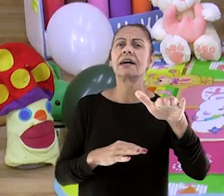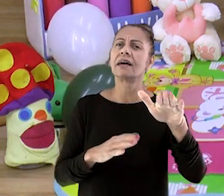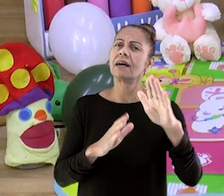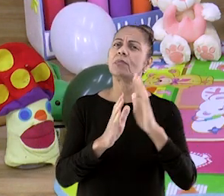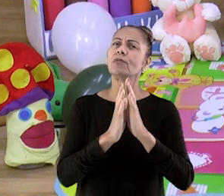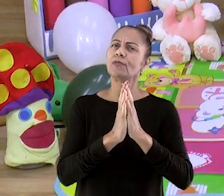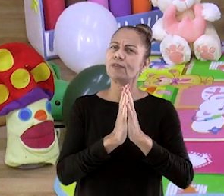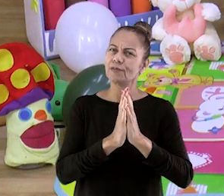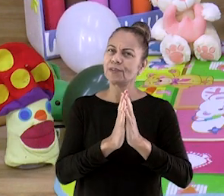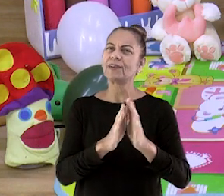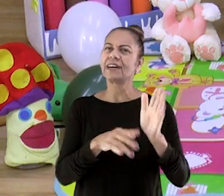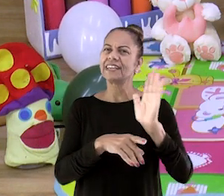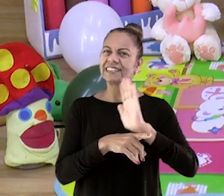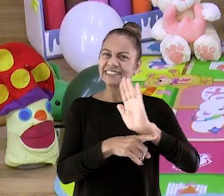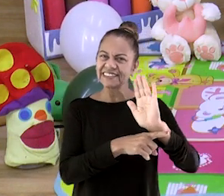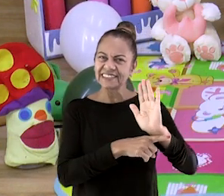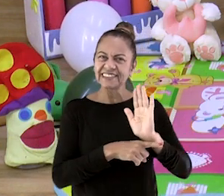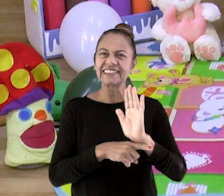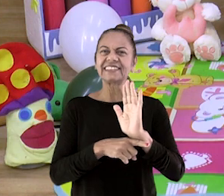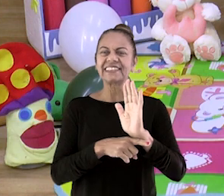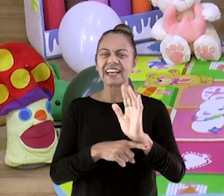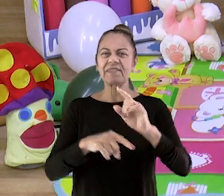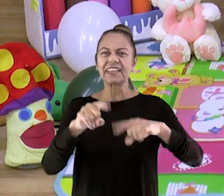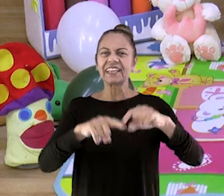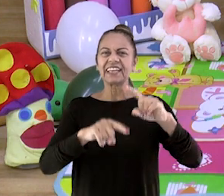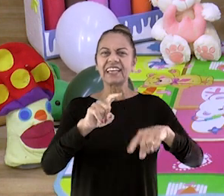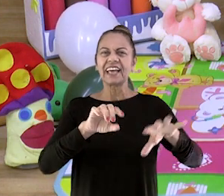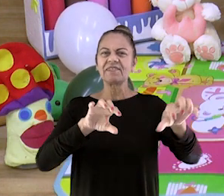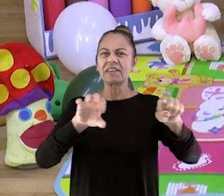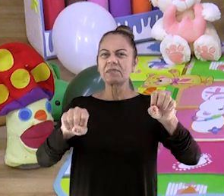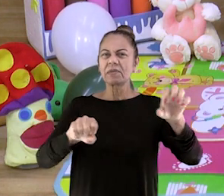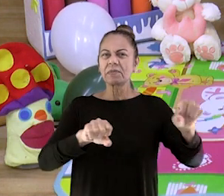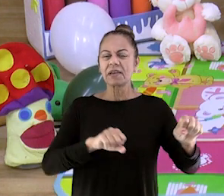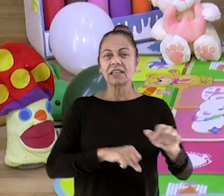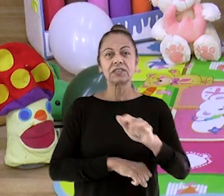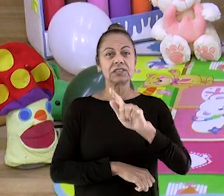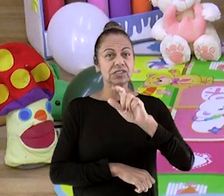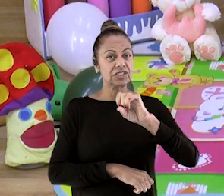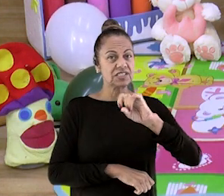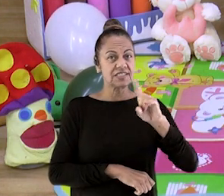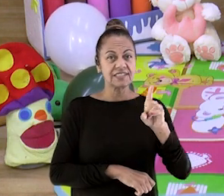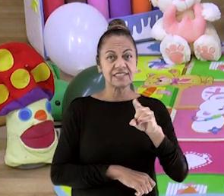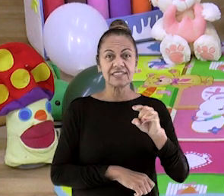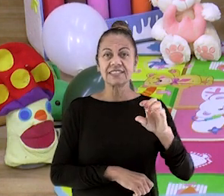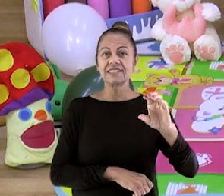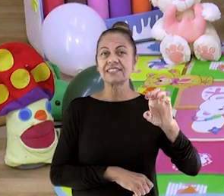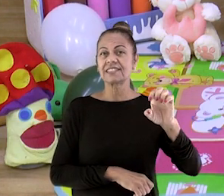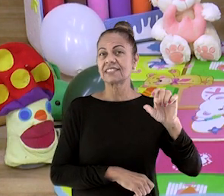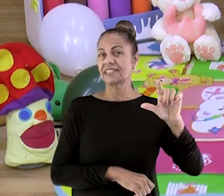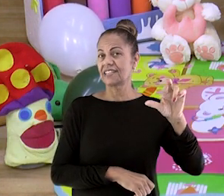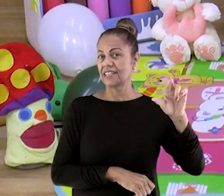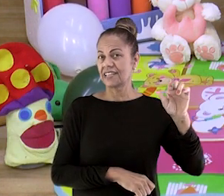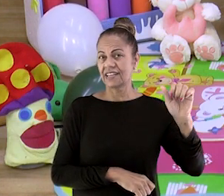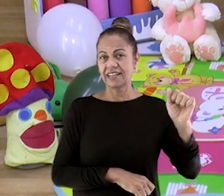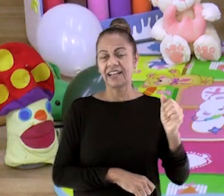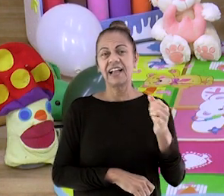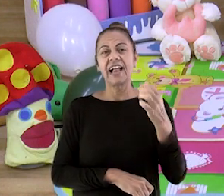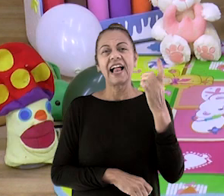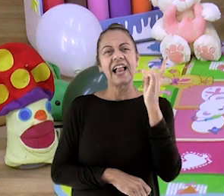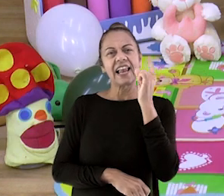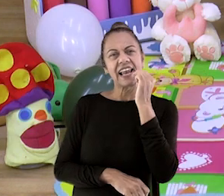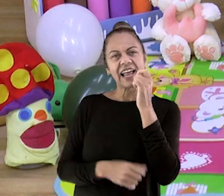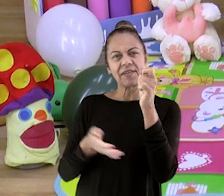a sua criança a separar os materiais giz de cera lápis de escrever e papel